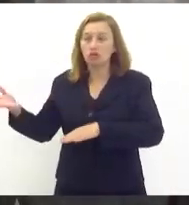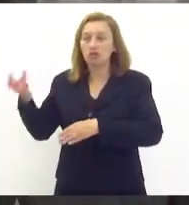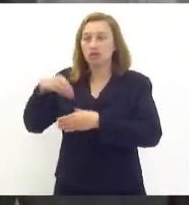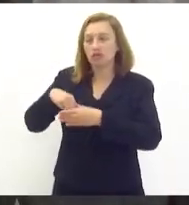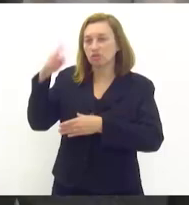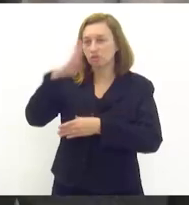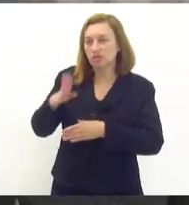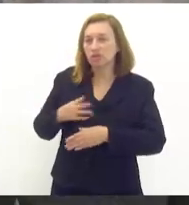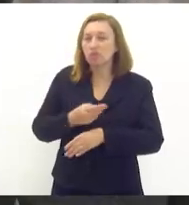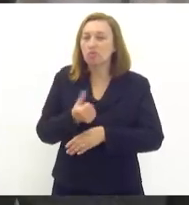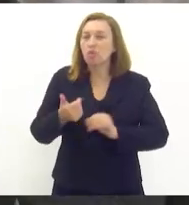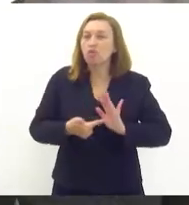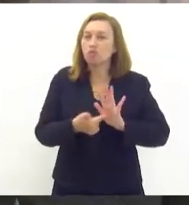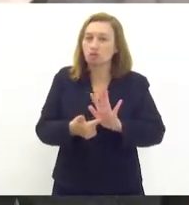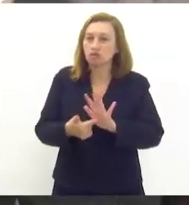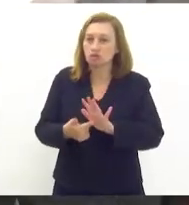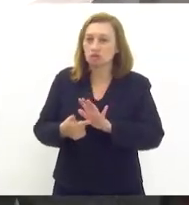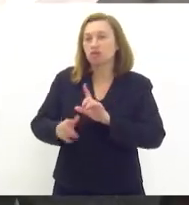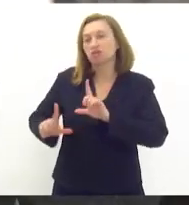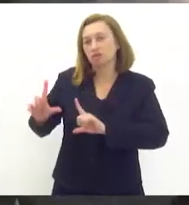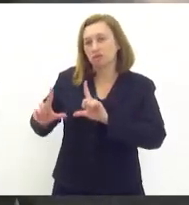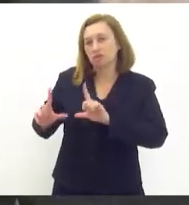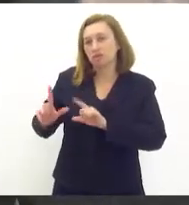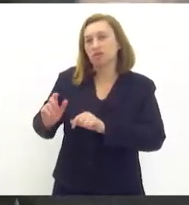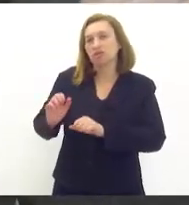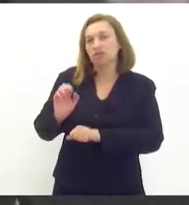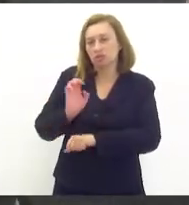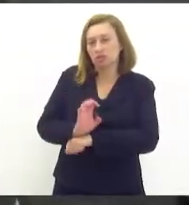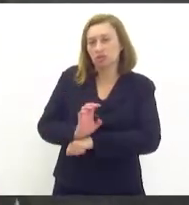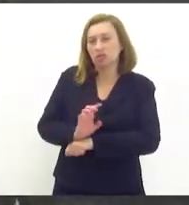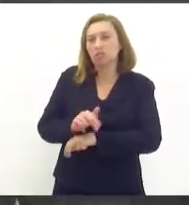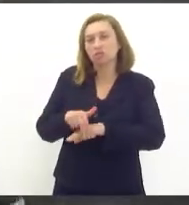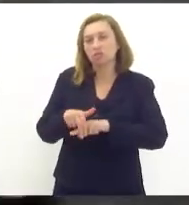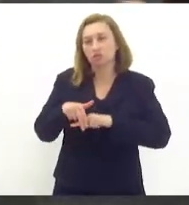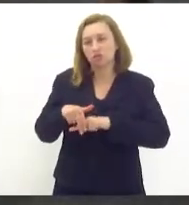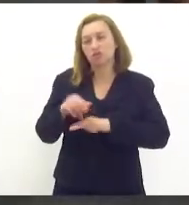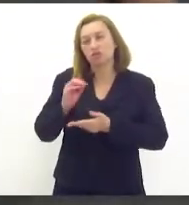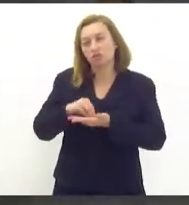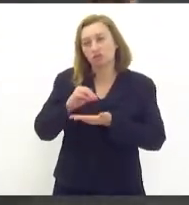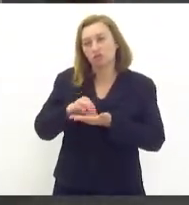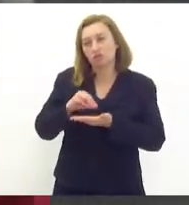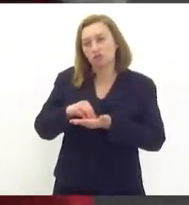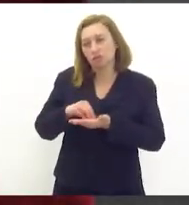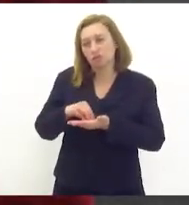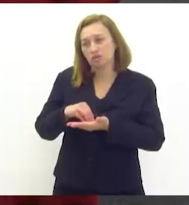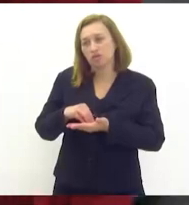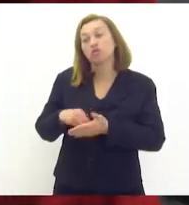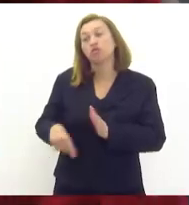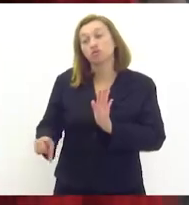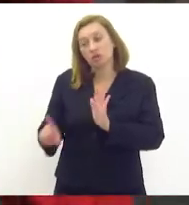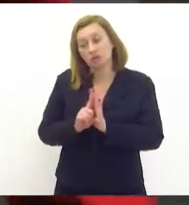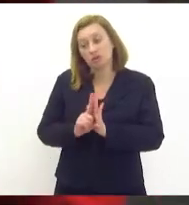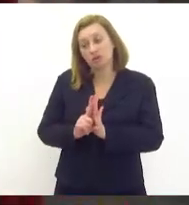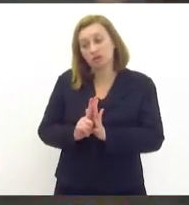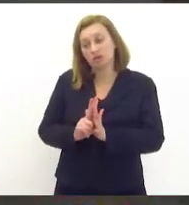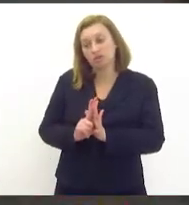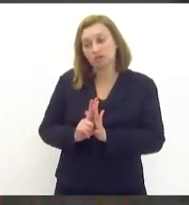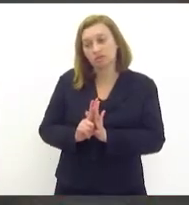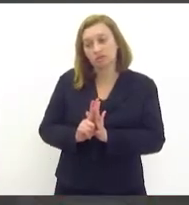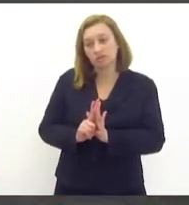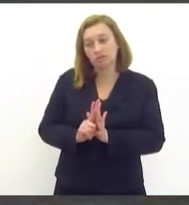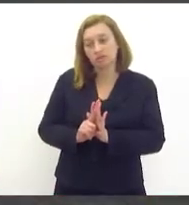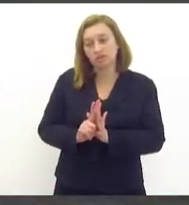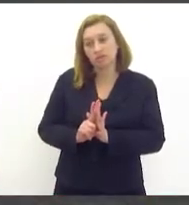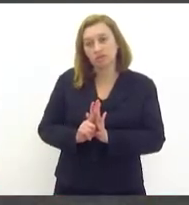pouco exibido em telas é no nosso Estado por conta da falta de uma lei como essa que garante né